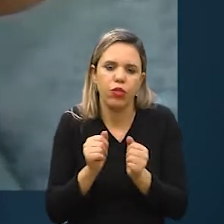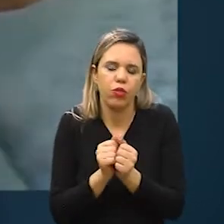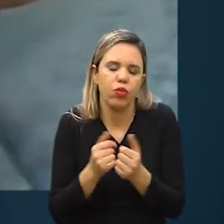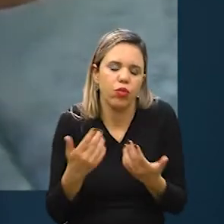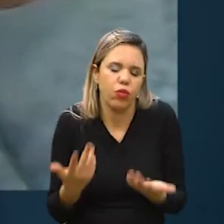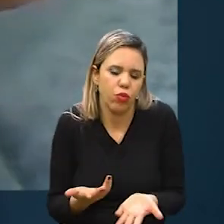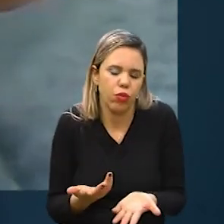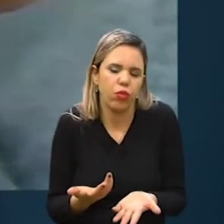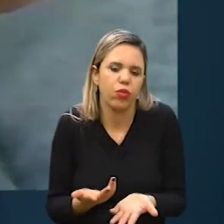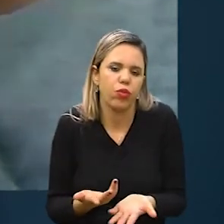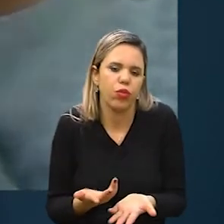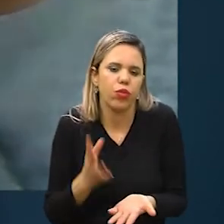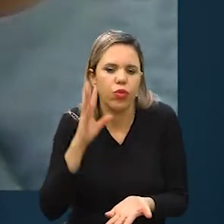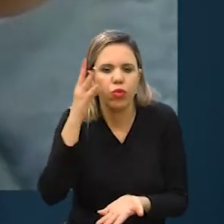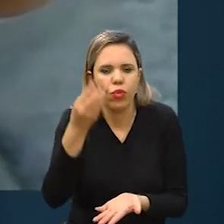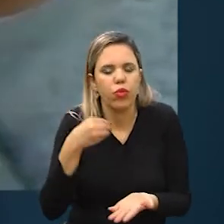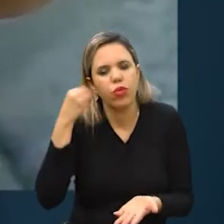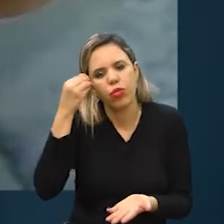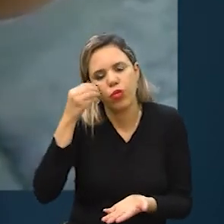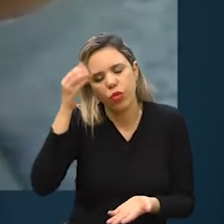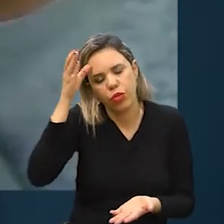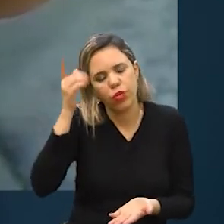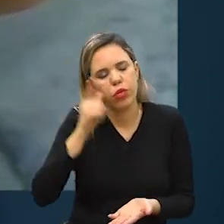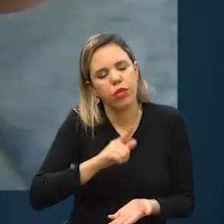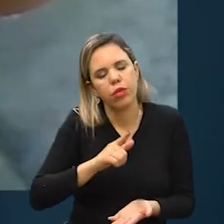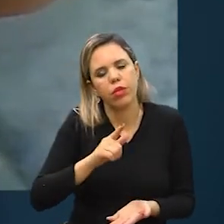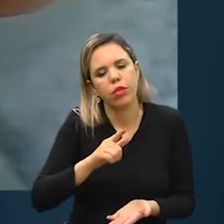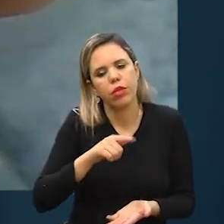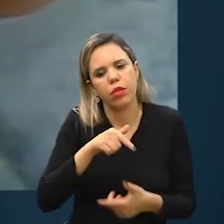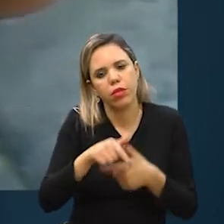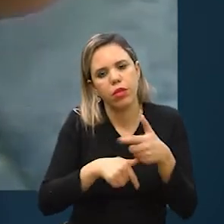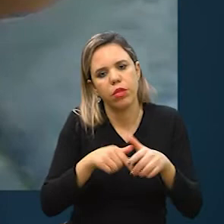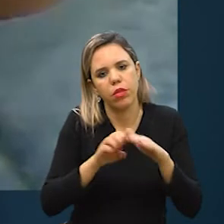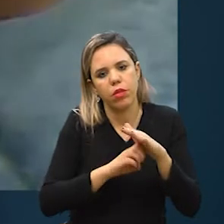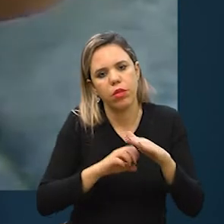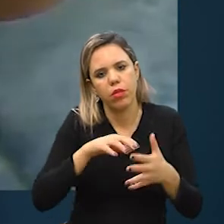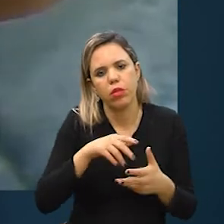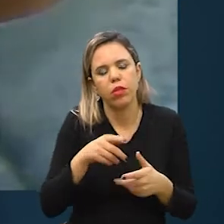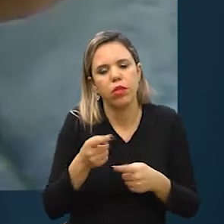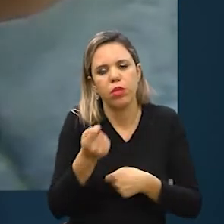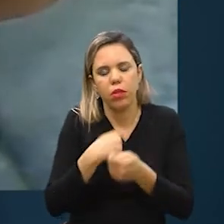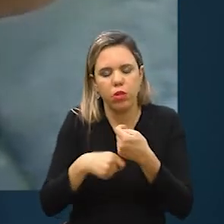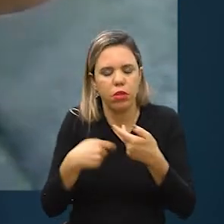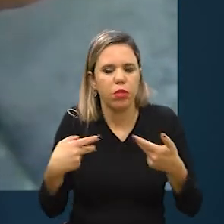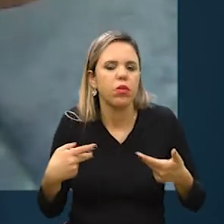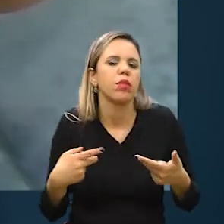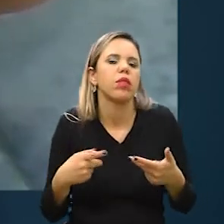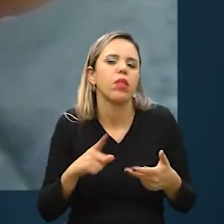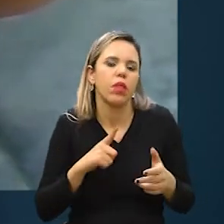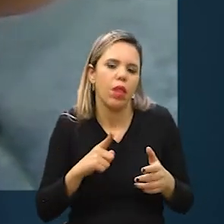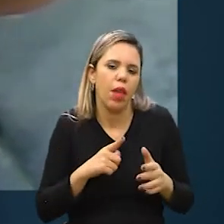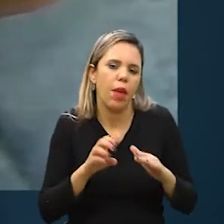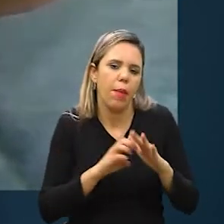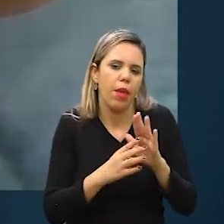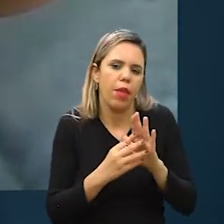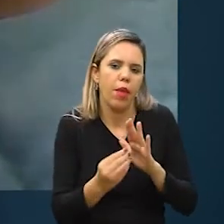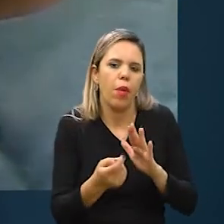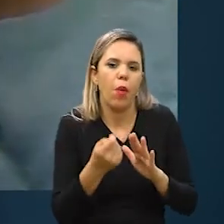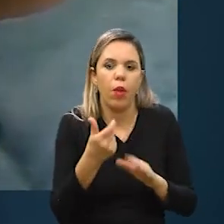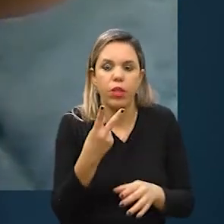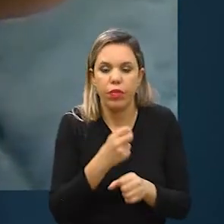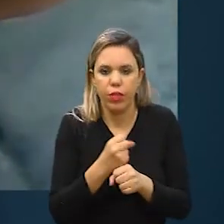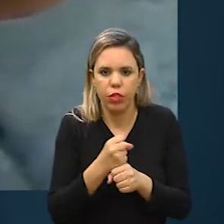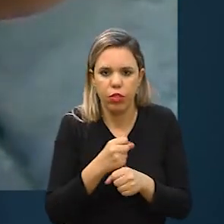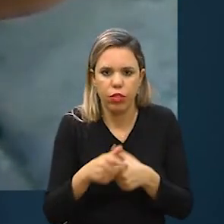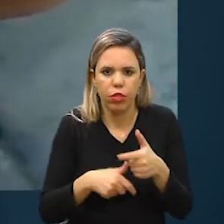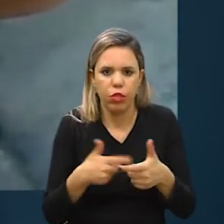fazemos, estamos entendendo cada vez mais o setor de franquias, o mundo do franchising. Eu vou completar quase